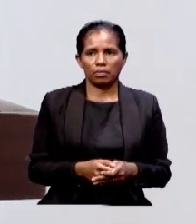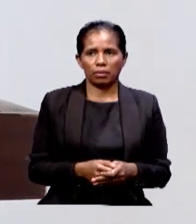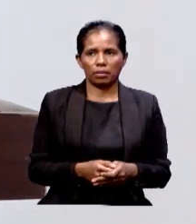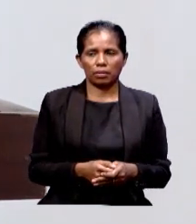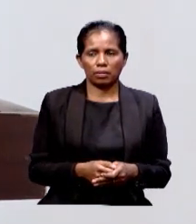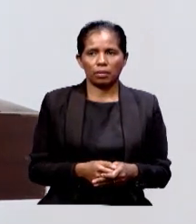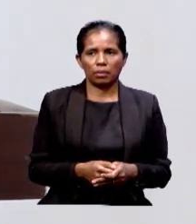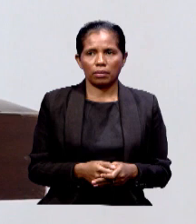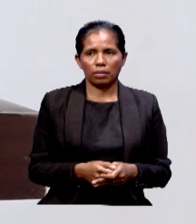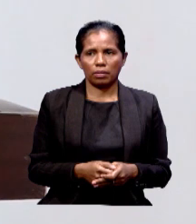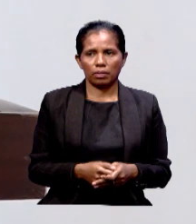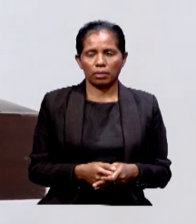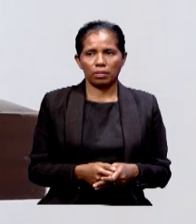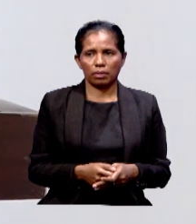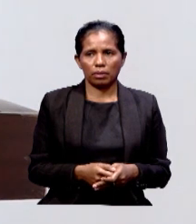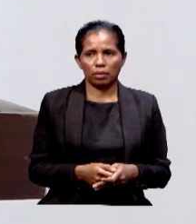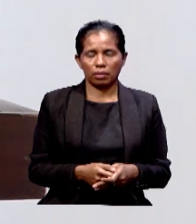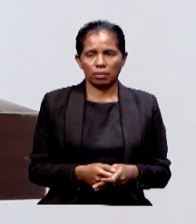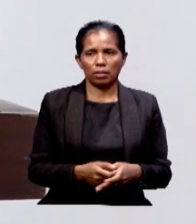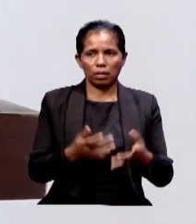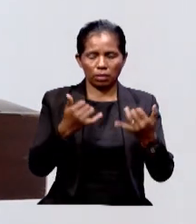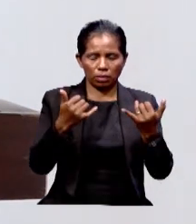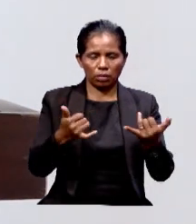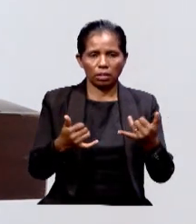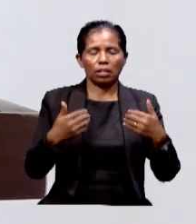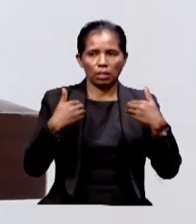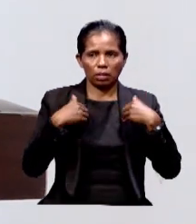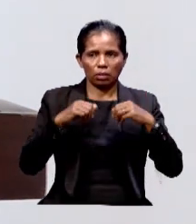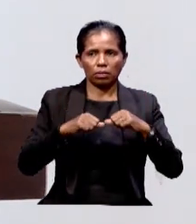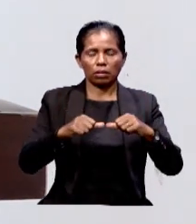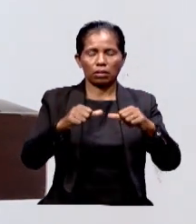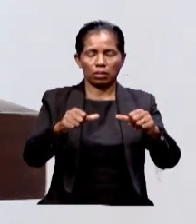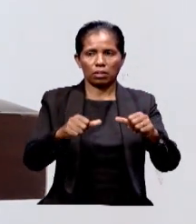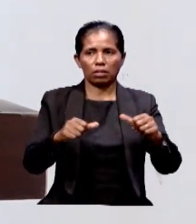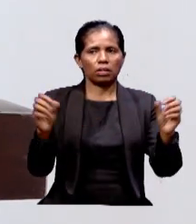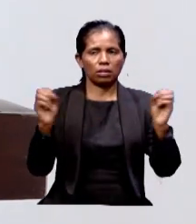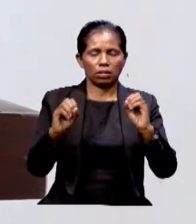falar bacoto. Terminal ainda existe e continua. Não vai ser da lida, se lá afeta.